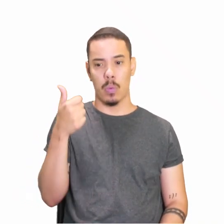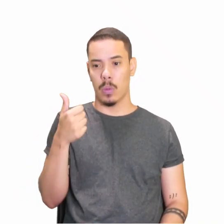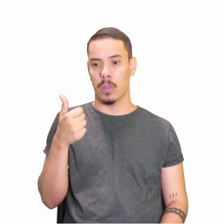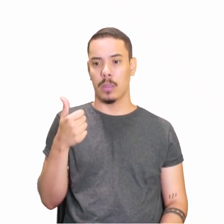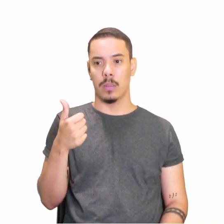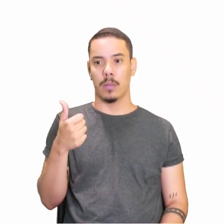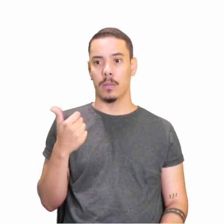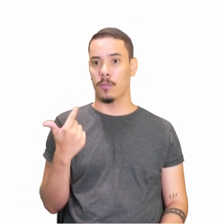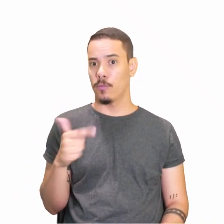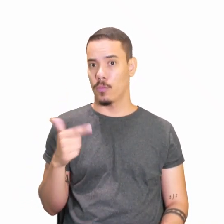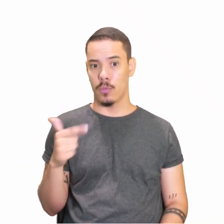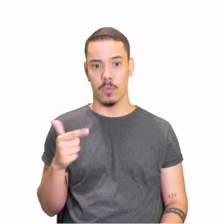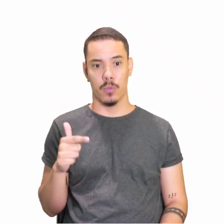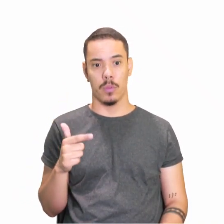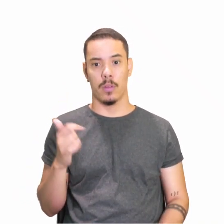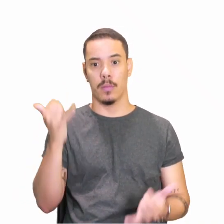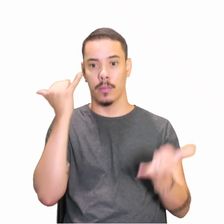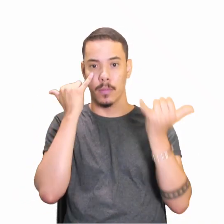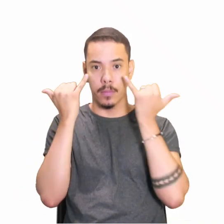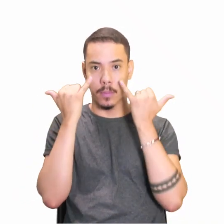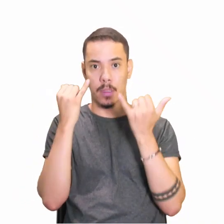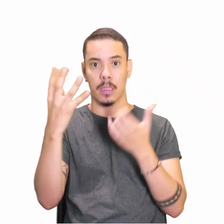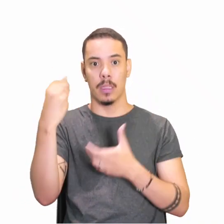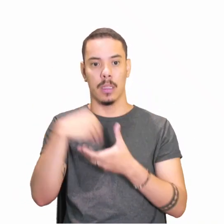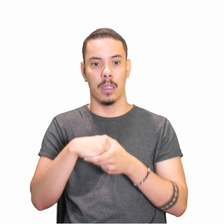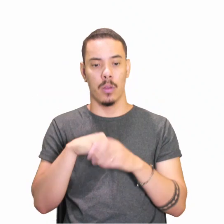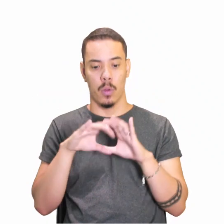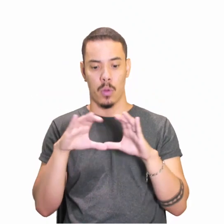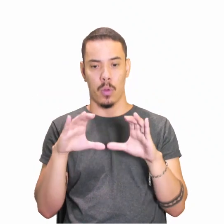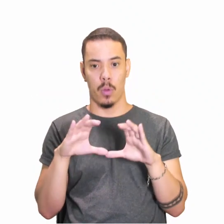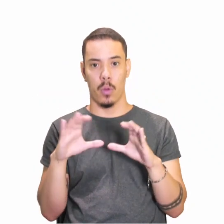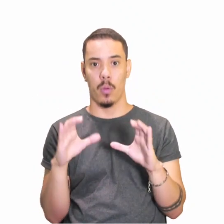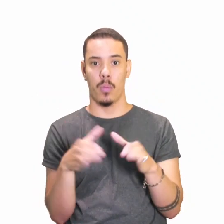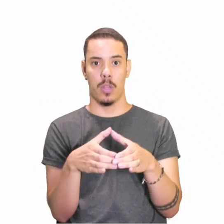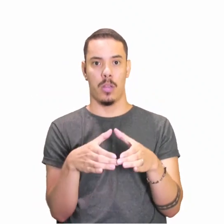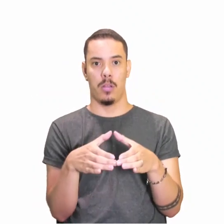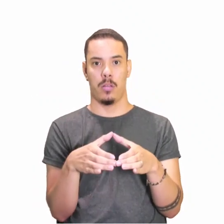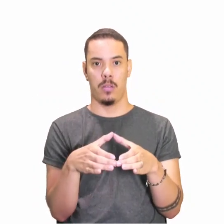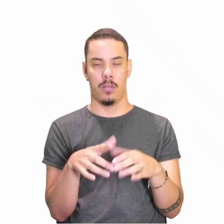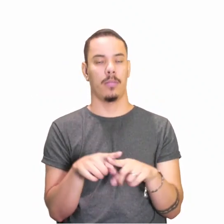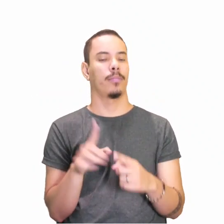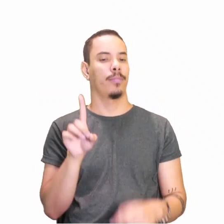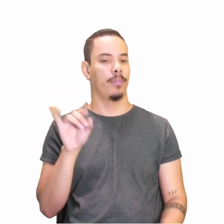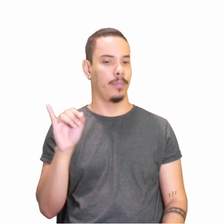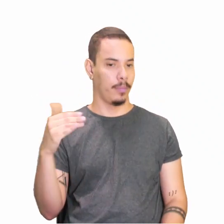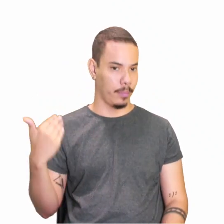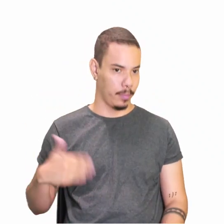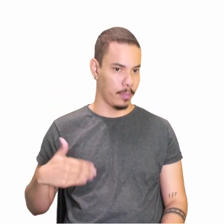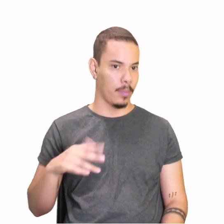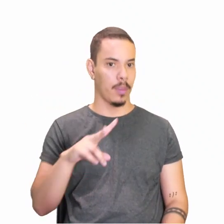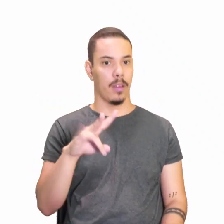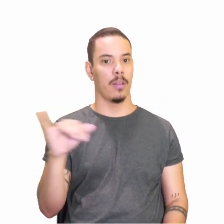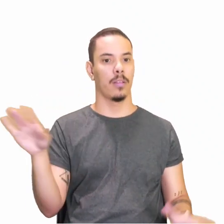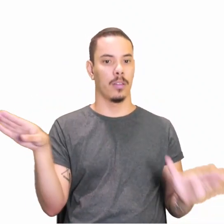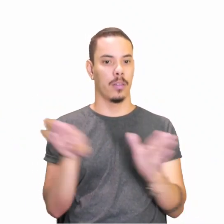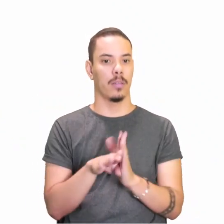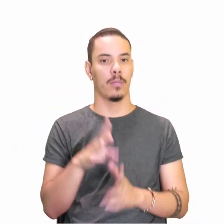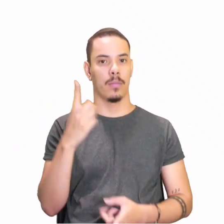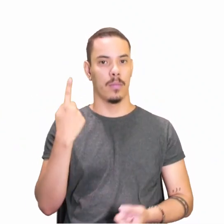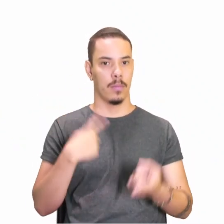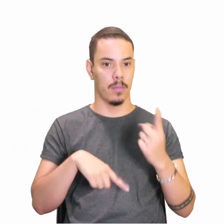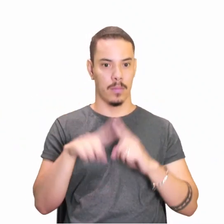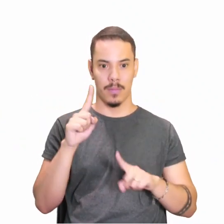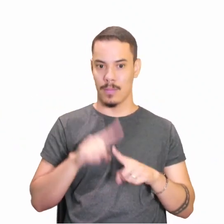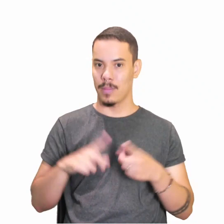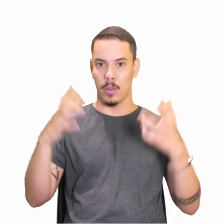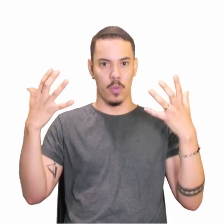quase não tem acesso, tá lá a comunidade. Aí falou, um dia, mulher, vai chegar o progresso aqui, mas eu não quero